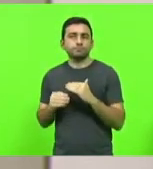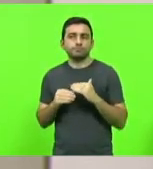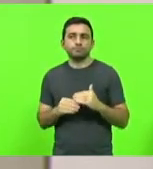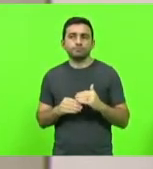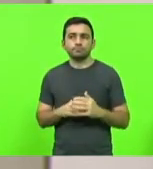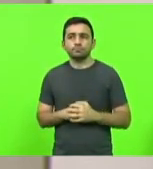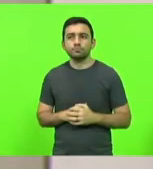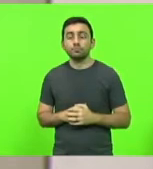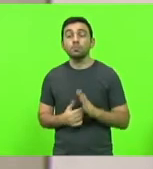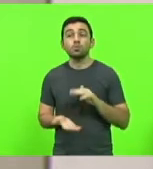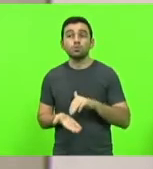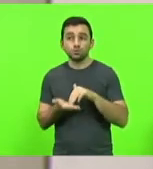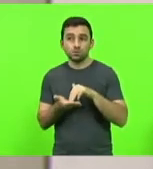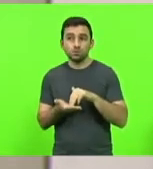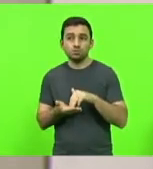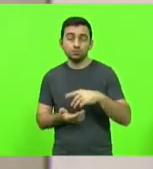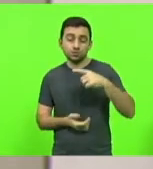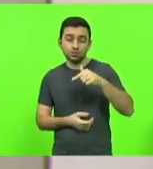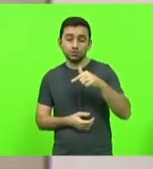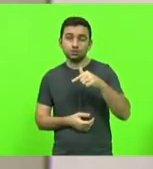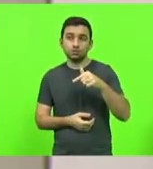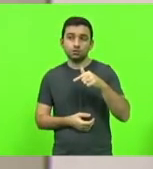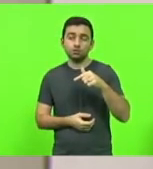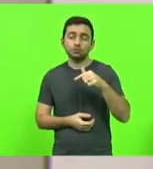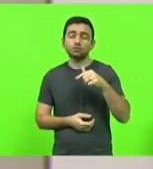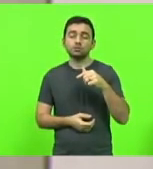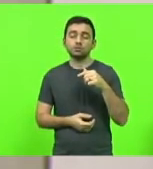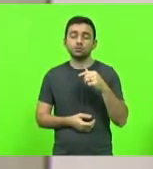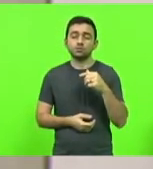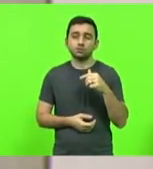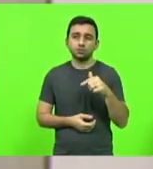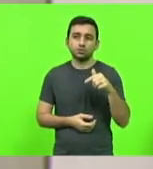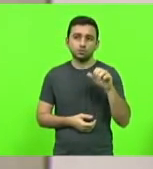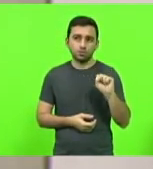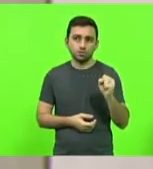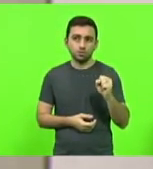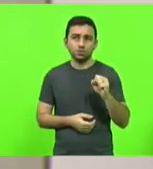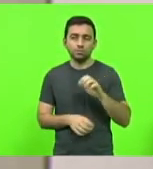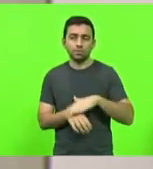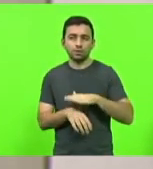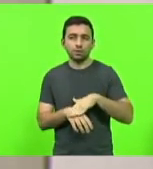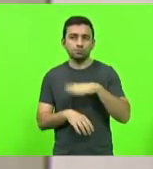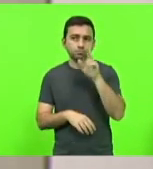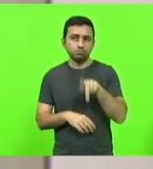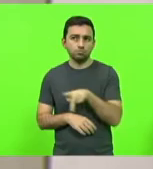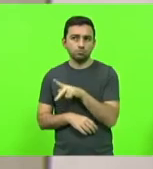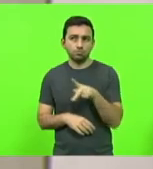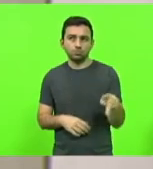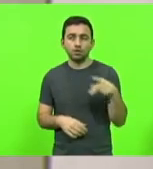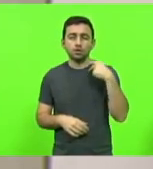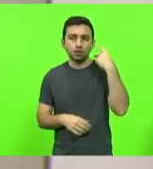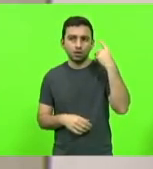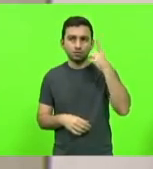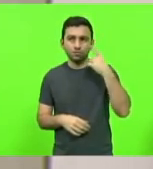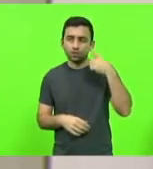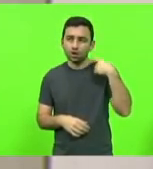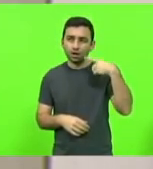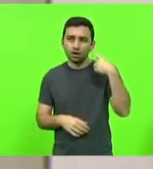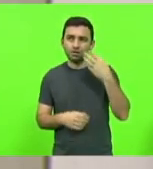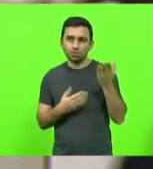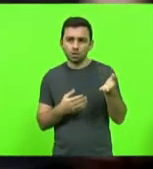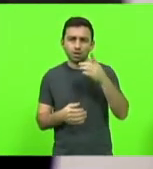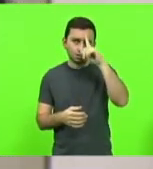unanimidade. Moções. Moção 778, autor deputado Padre Pedro Baldiceira, apelando ao advogado-geral da União que decida